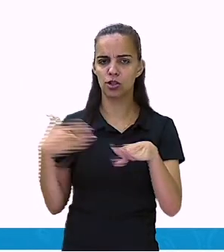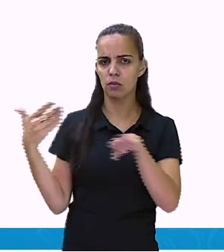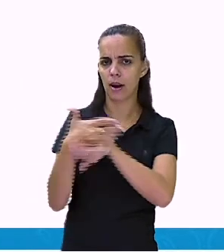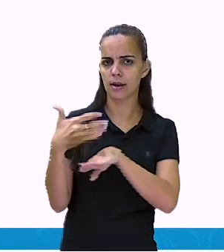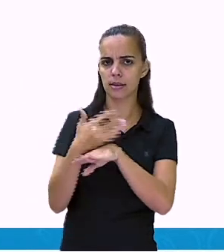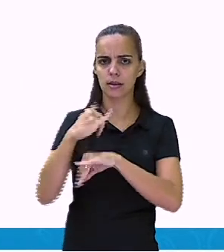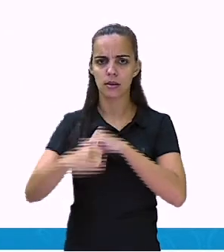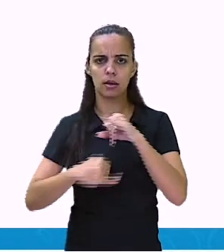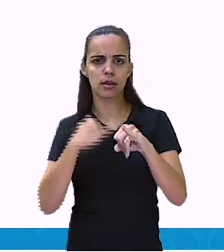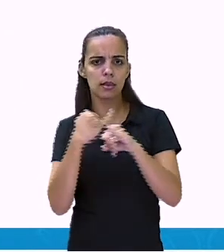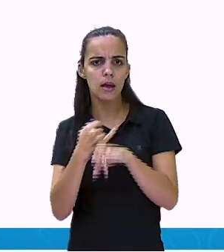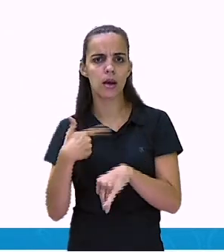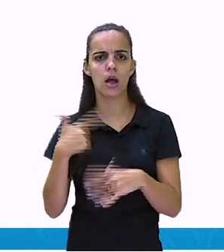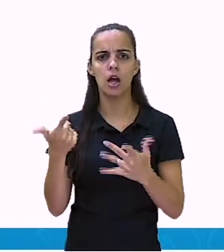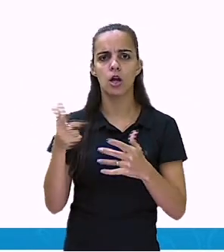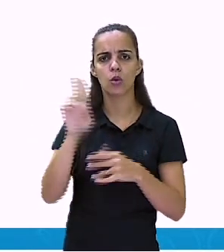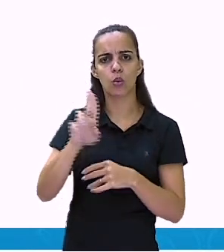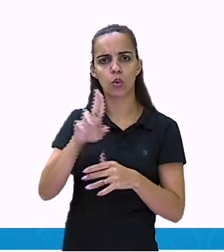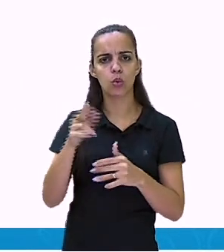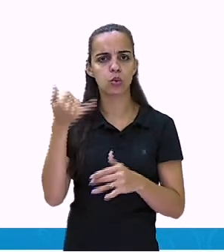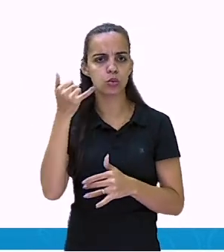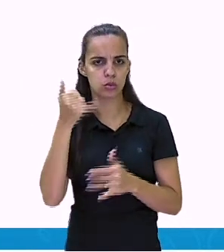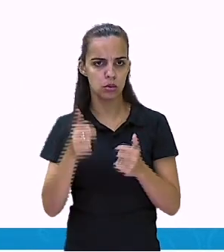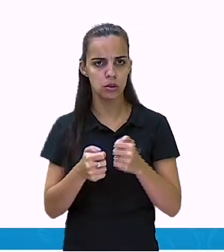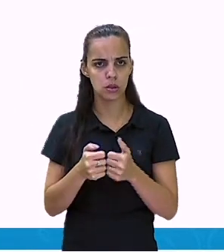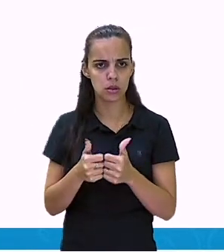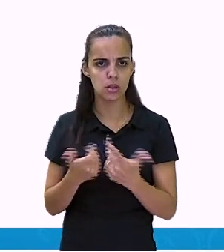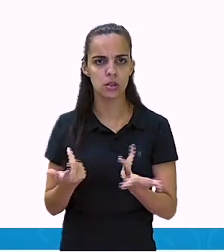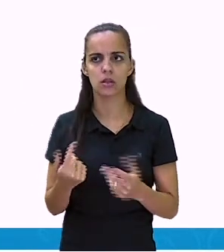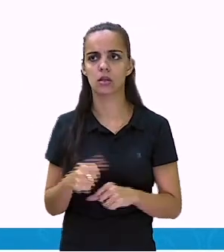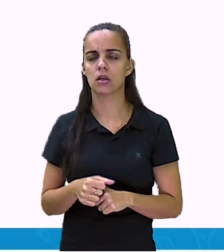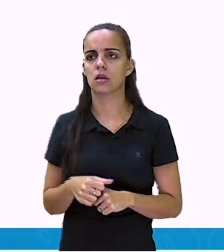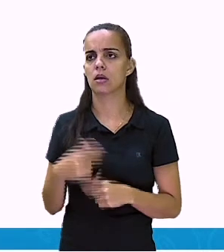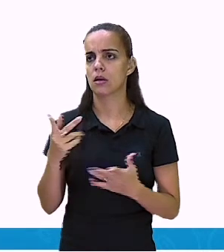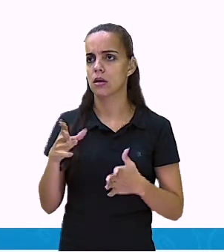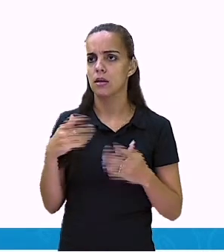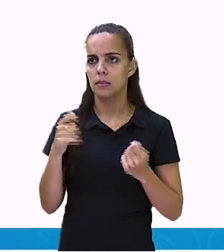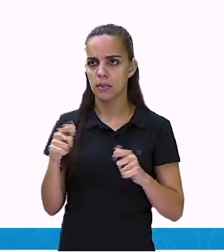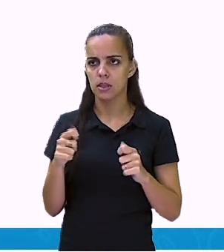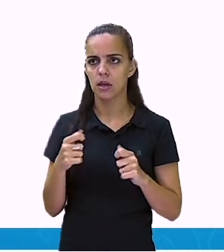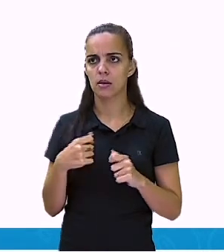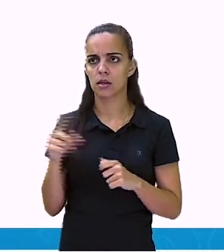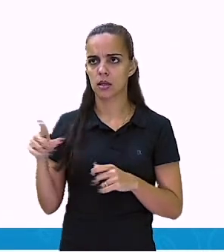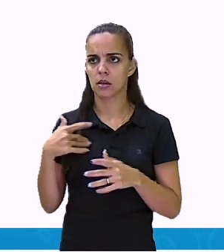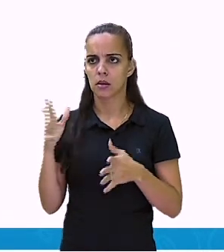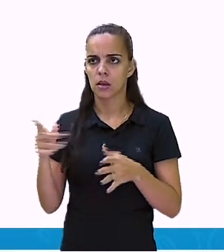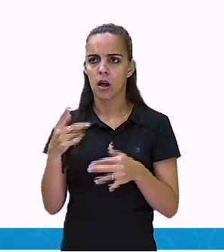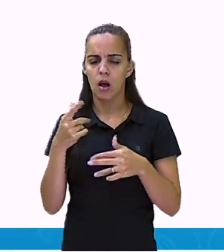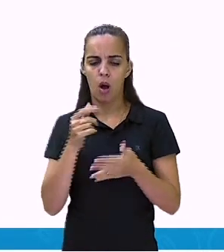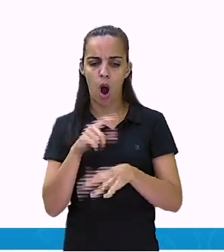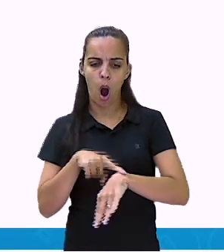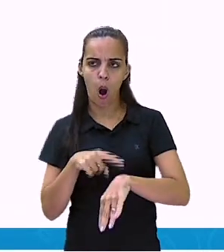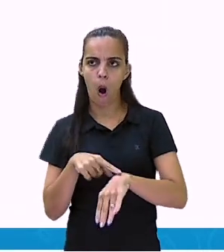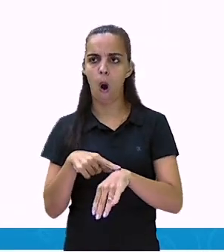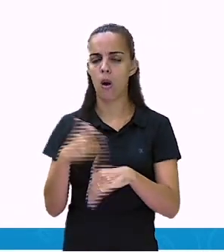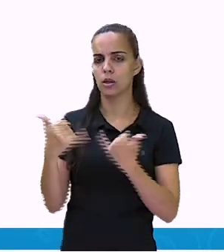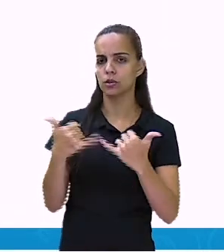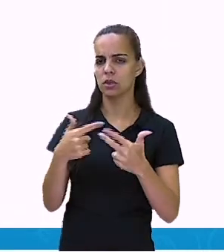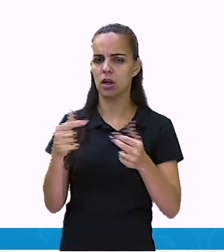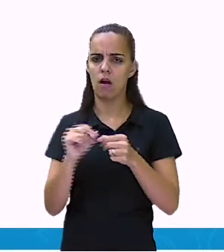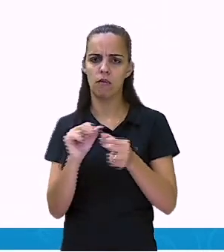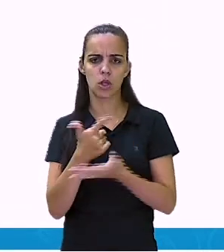Ou determinar tantas horas, ou qual dia que a criança vai poder pegar ali para brincar, para